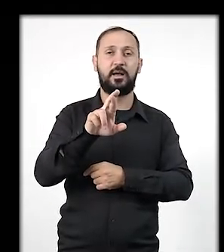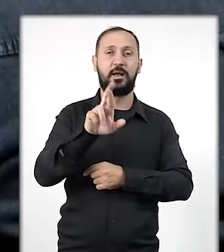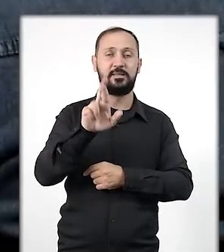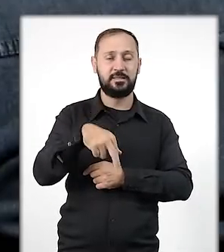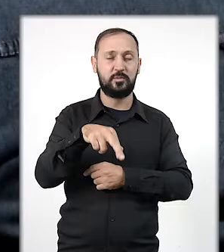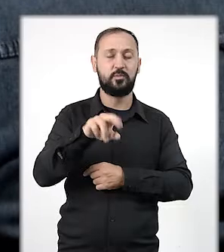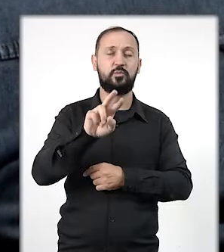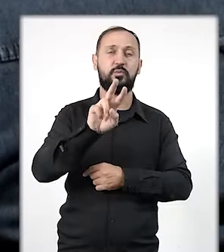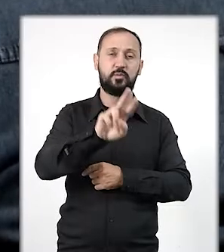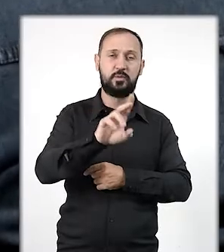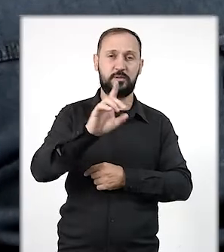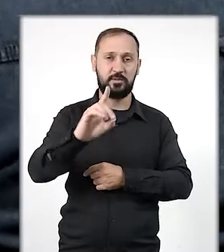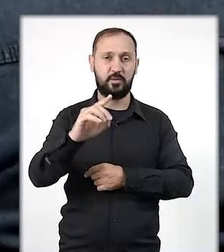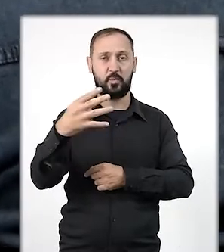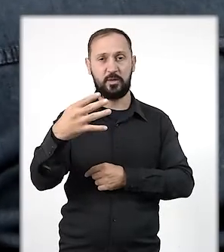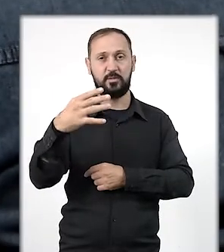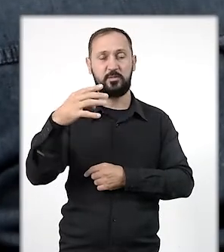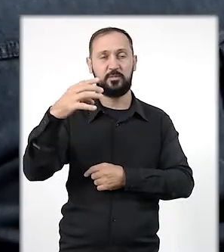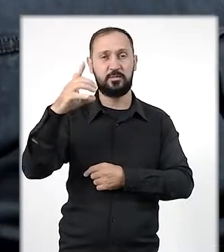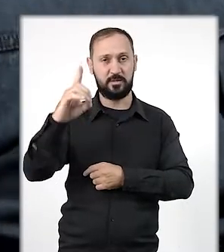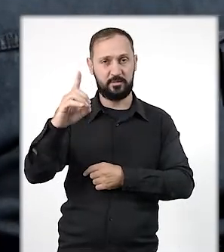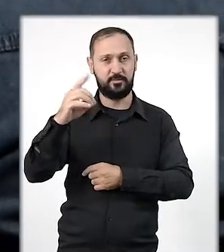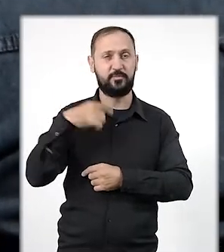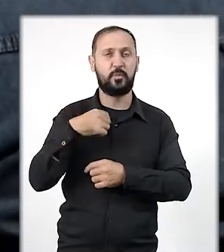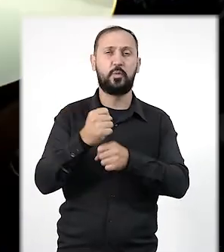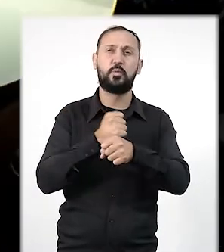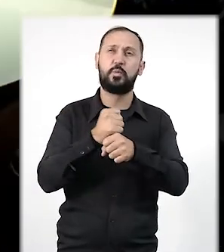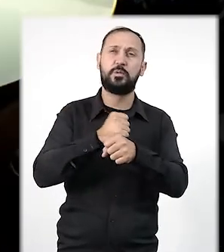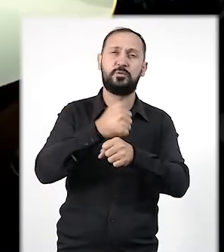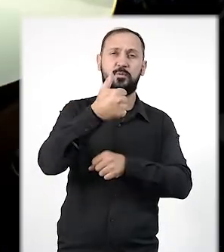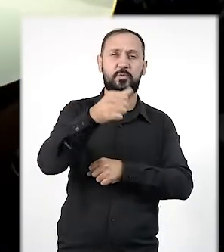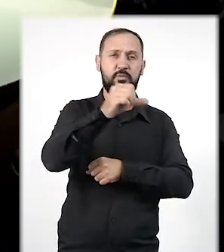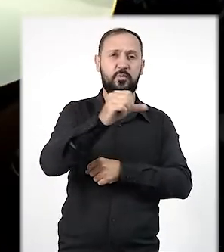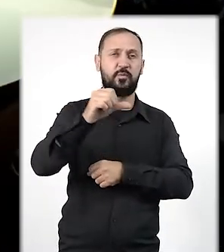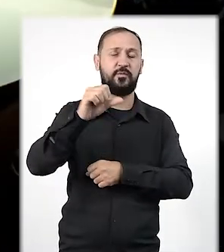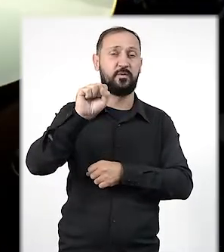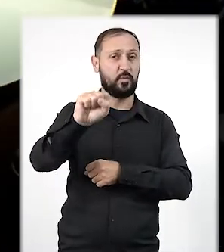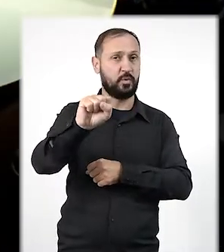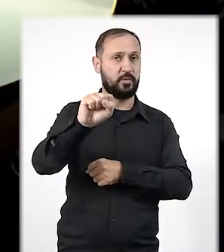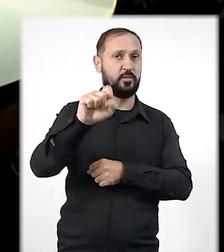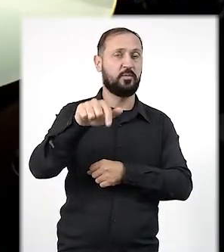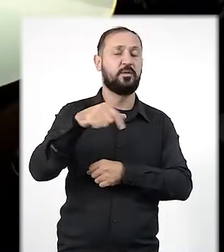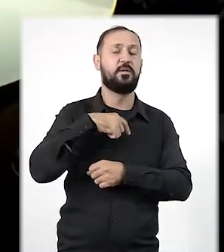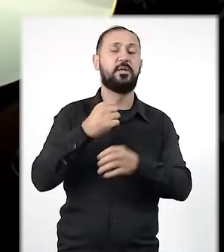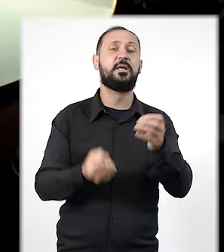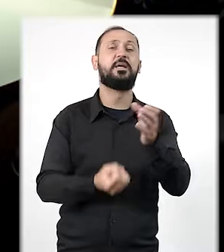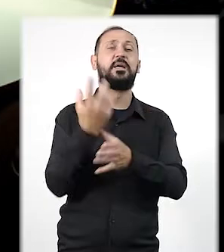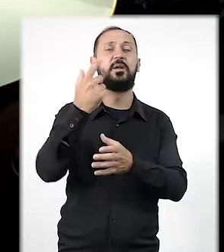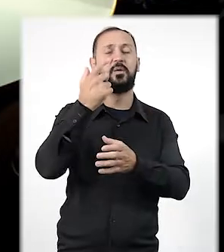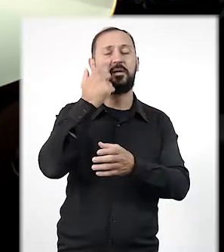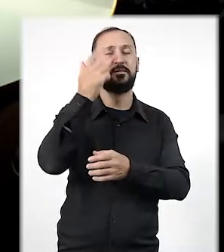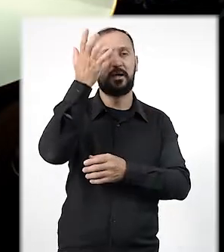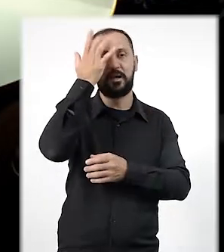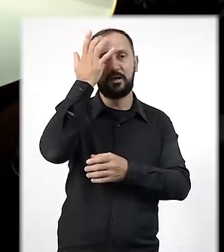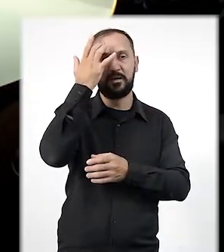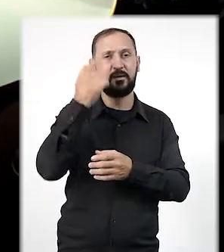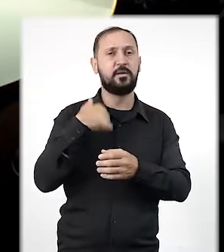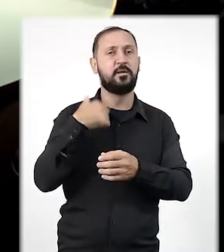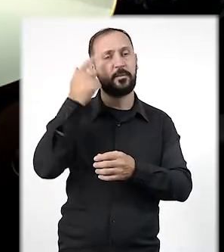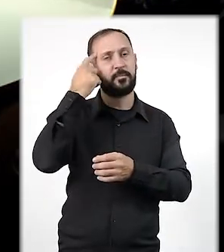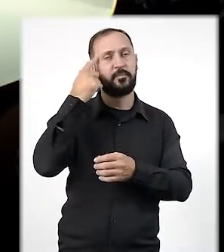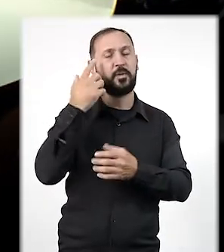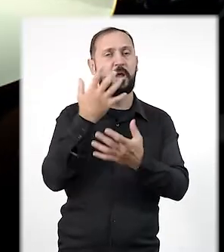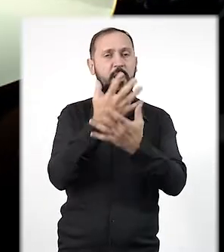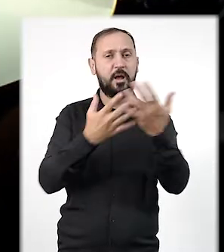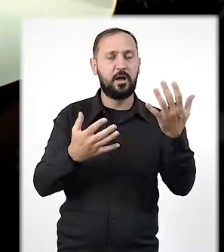4D, né, que foi apresentada por um autor em 98 e que ele nomenclaturou e entendeu que a